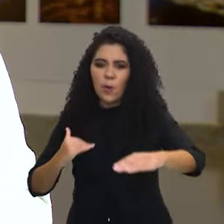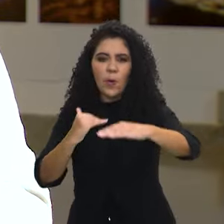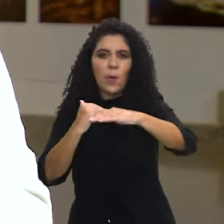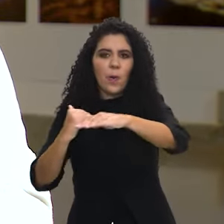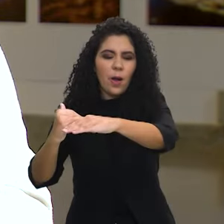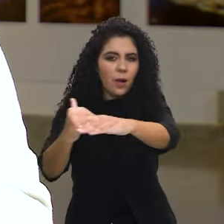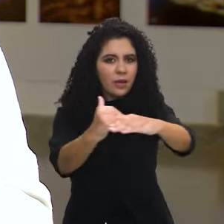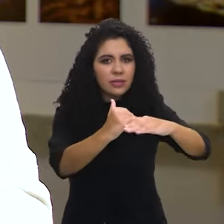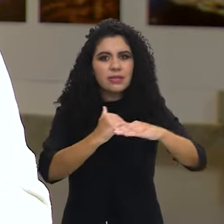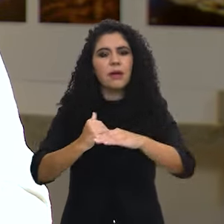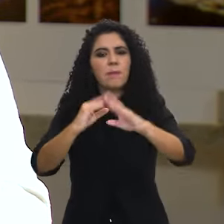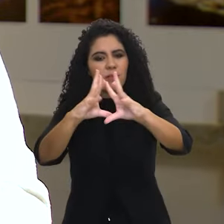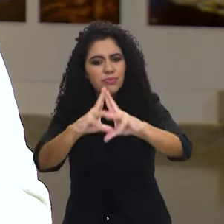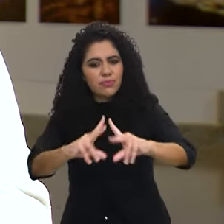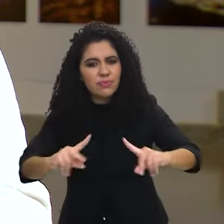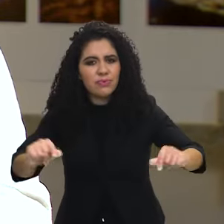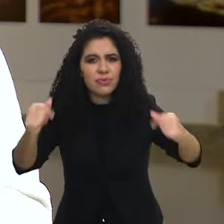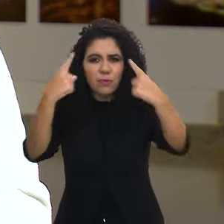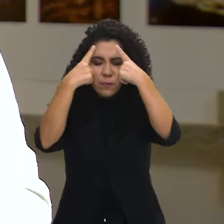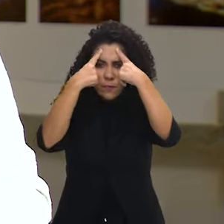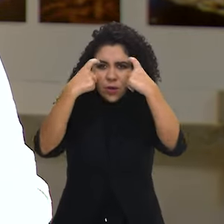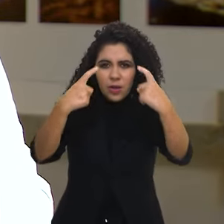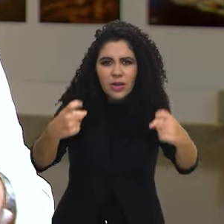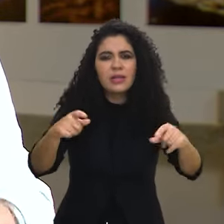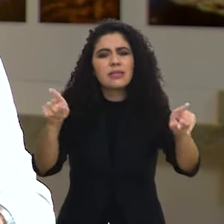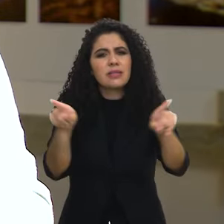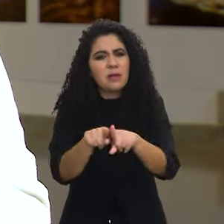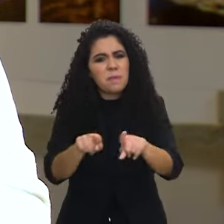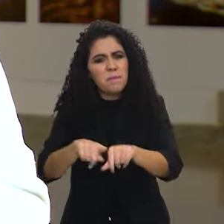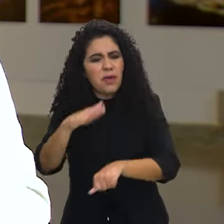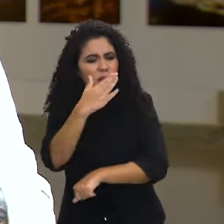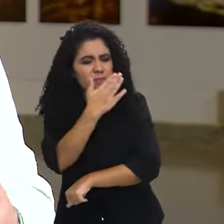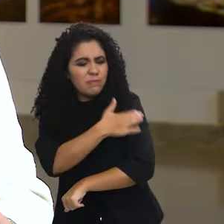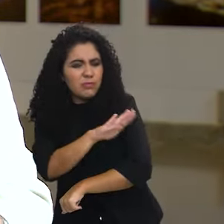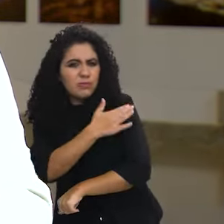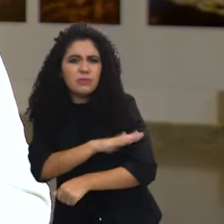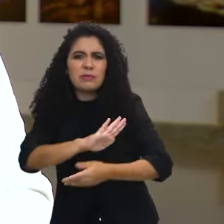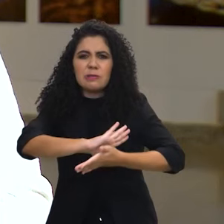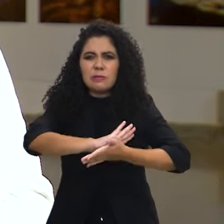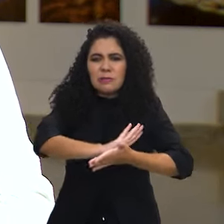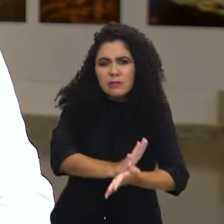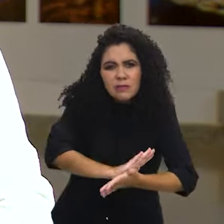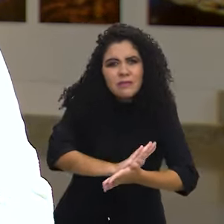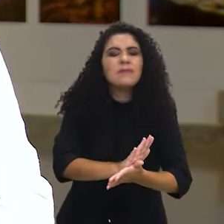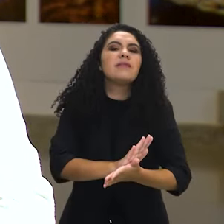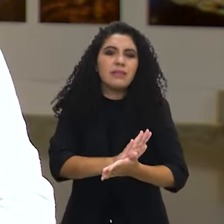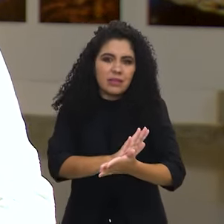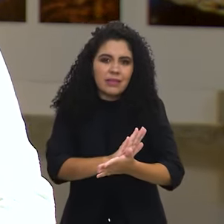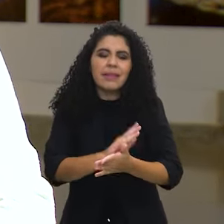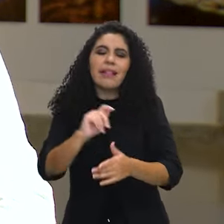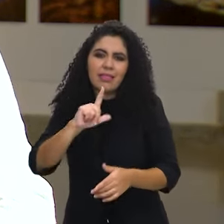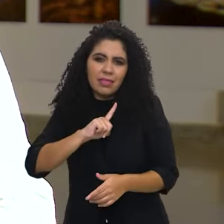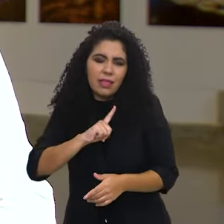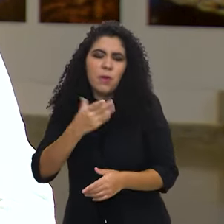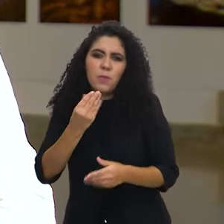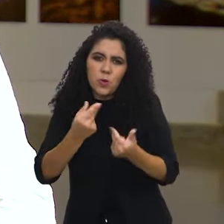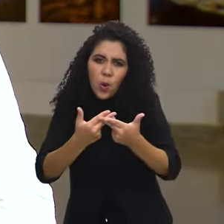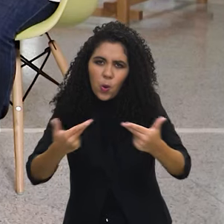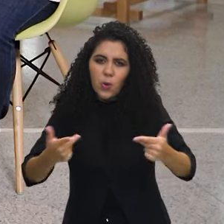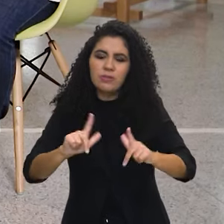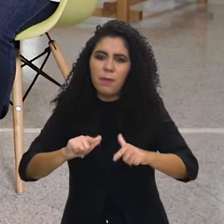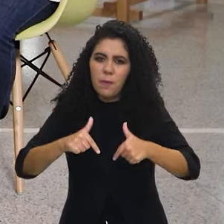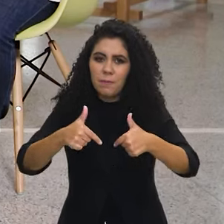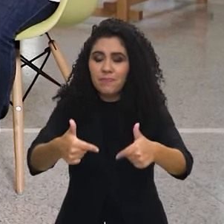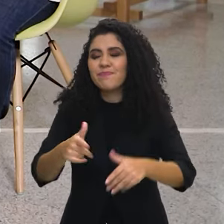Igualdade pelo enfrentamento à violência pelas discriminações pelos preconceitos que nós vivemos nós Ainda temos muito que